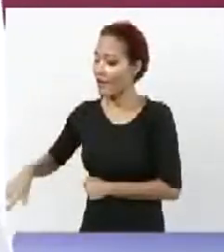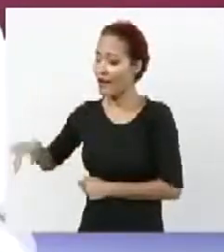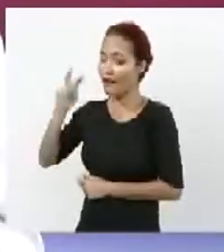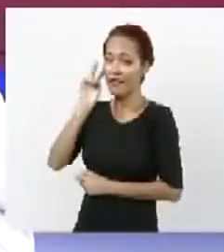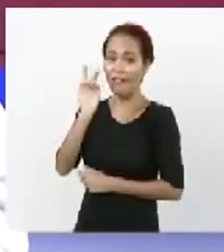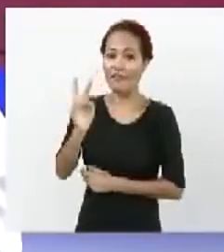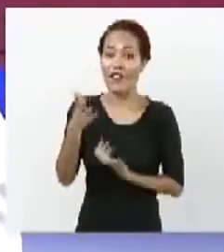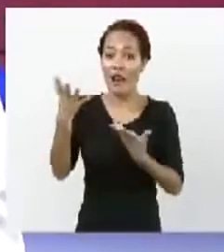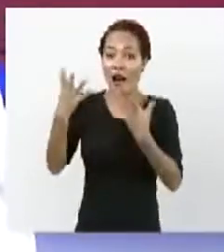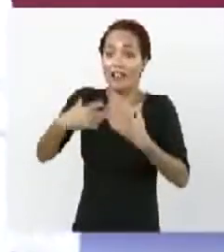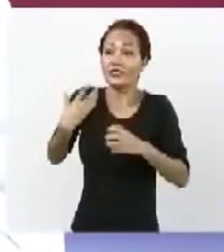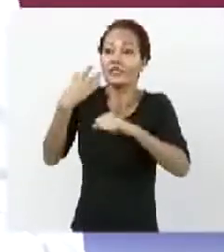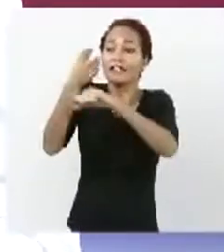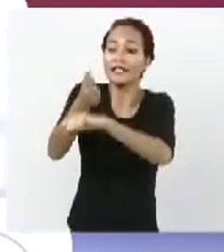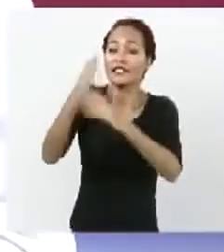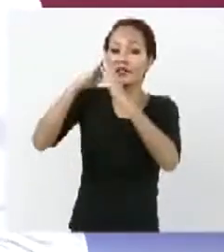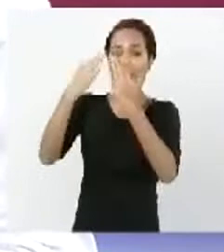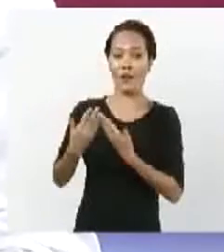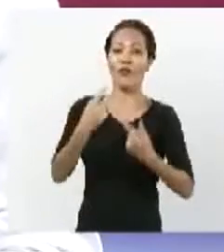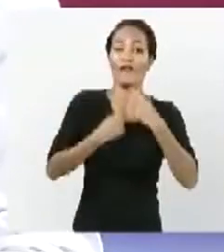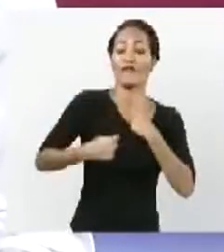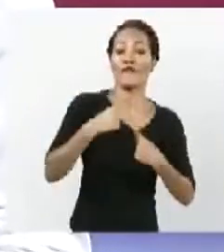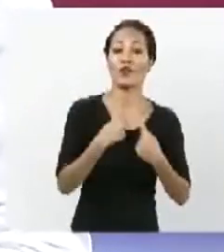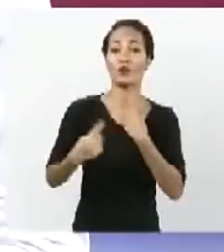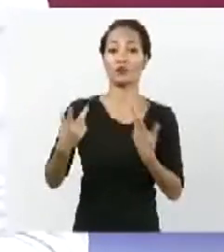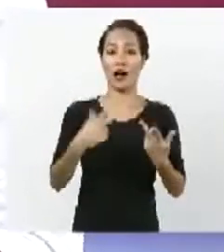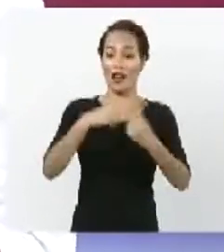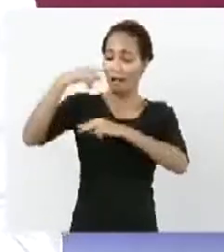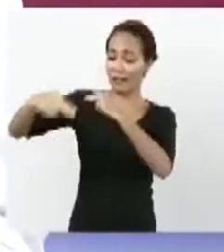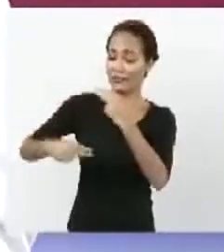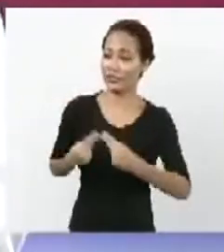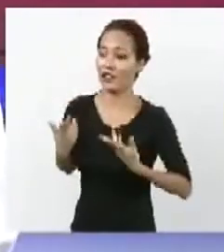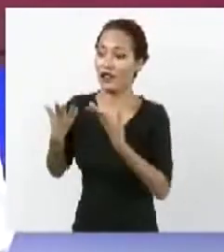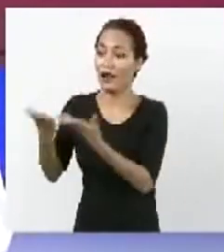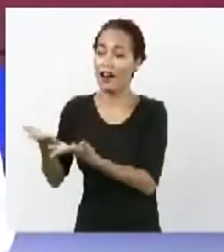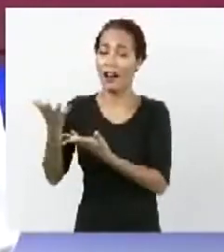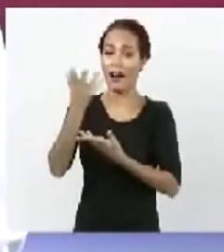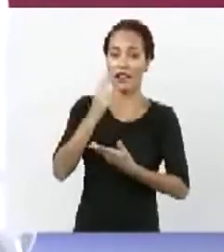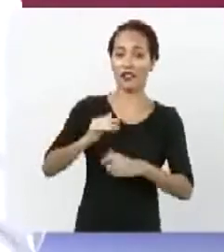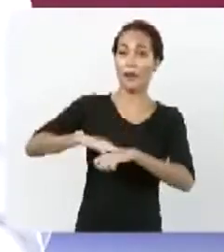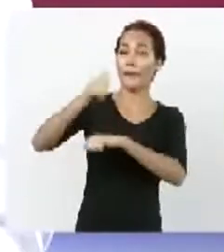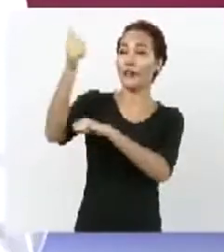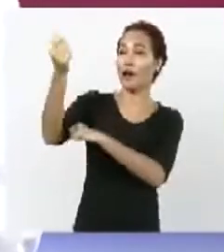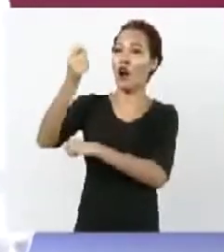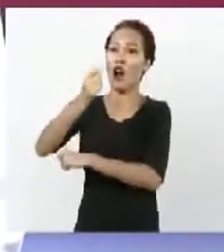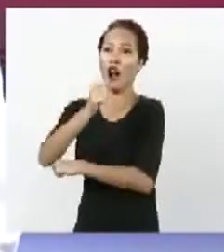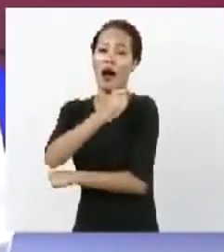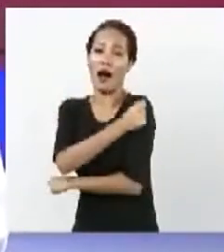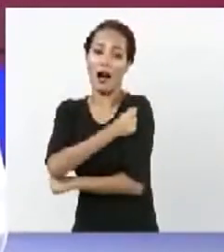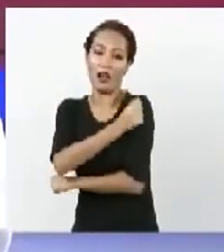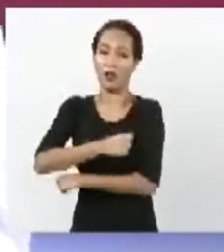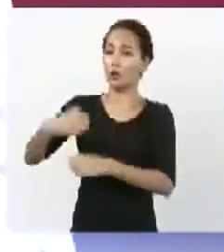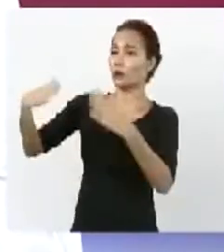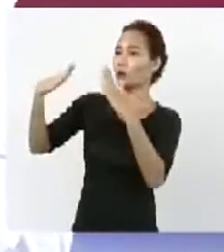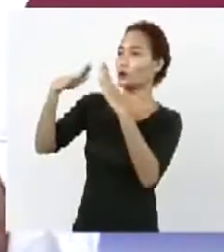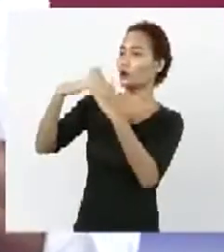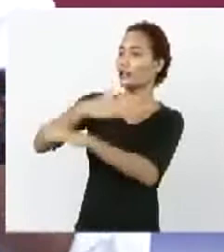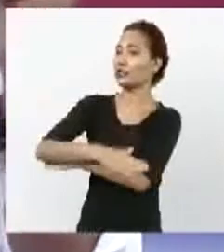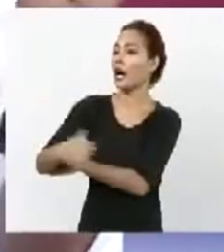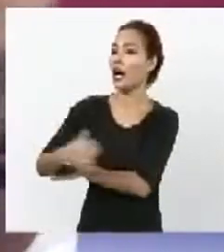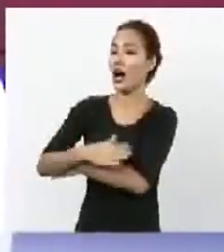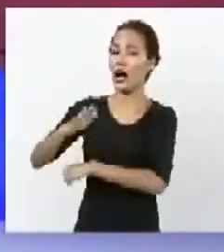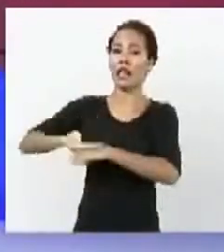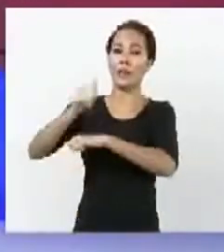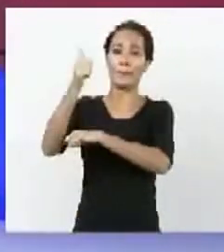tenha vontade de estar na escola, inclusive com premiações para o melhor aluno por sala, melhor aluno por escola e melhor